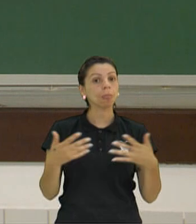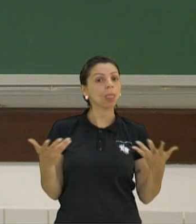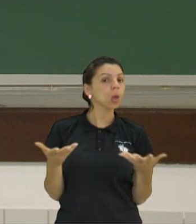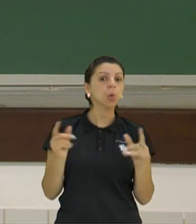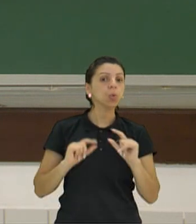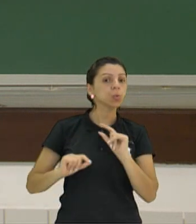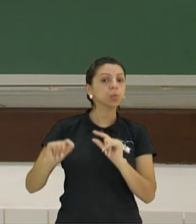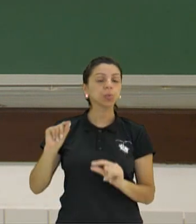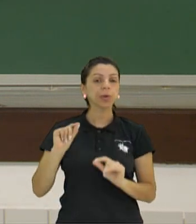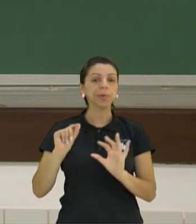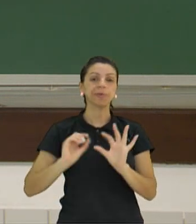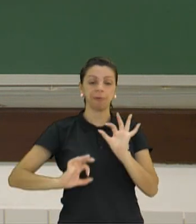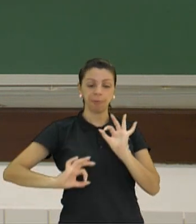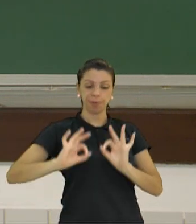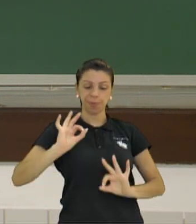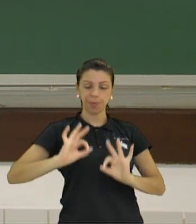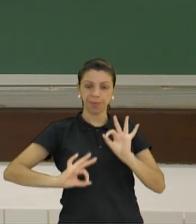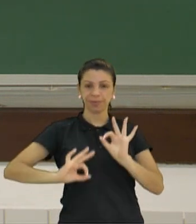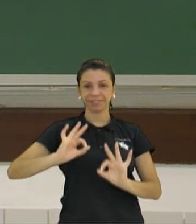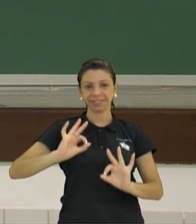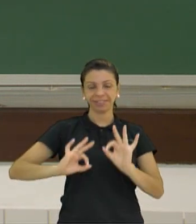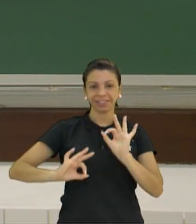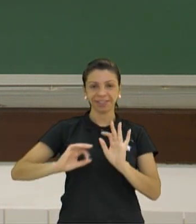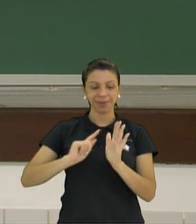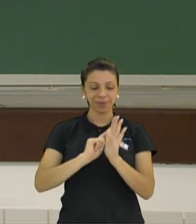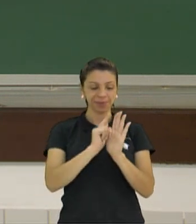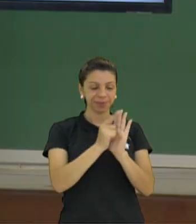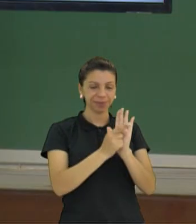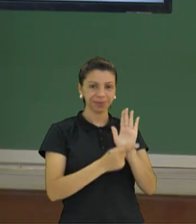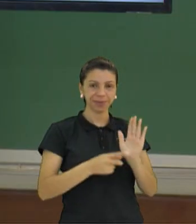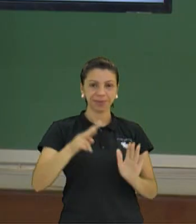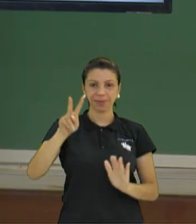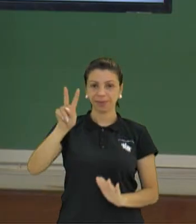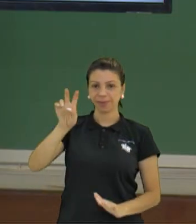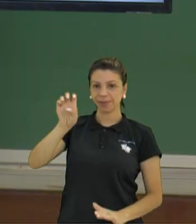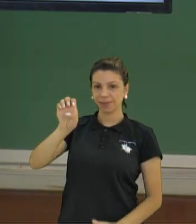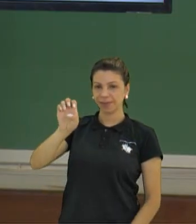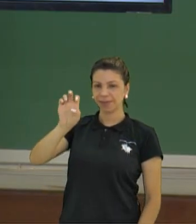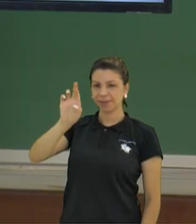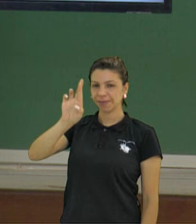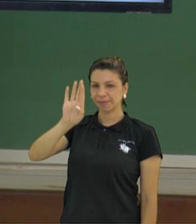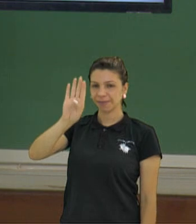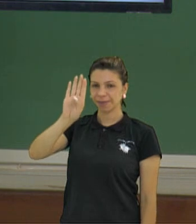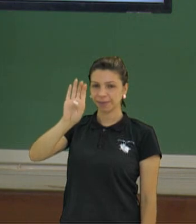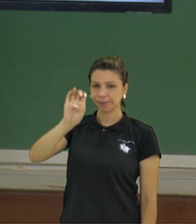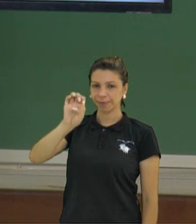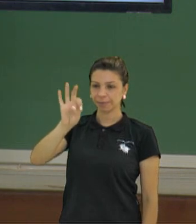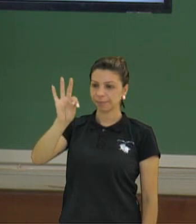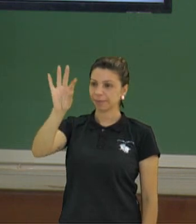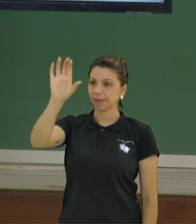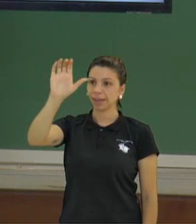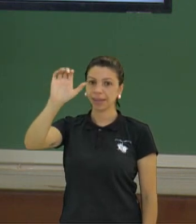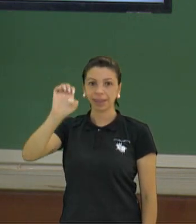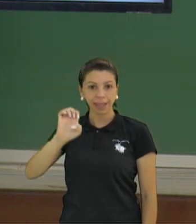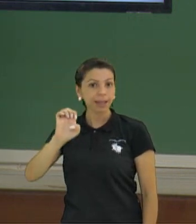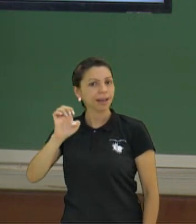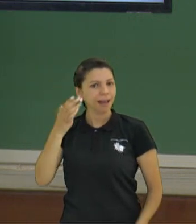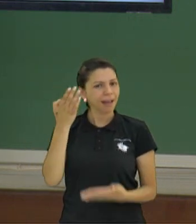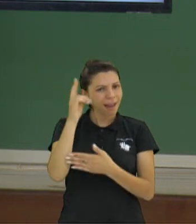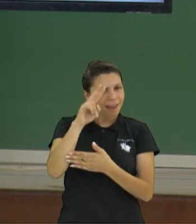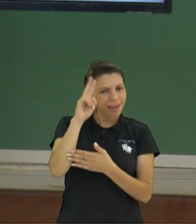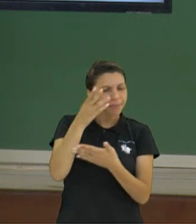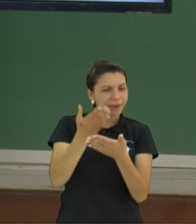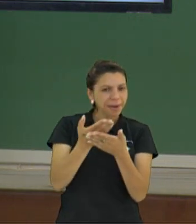vamos planejar a produção do gênero textual verbete. Lembra que na aula passada a professora Gláucia falou que nós tínhamos uma tarefinha